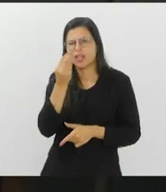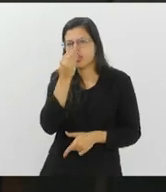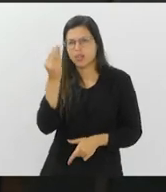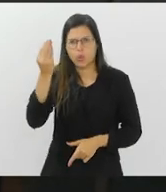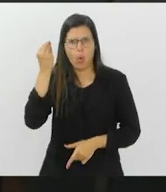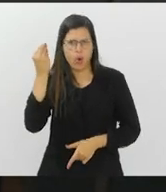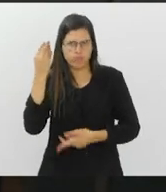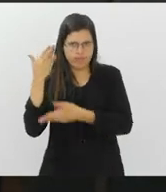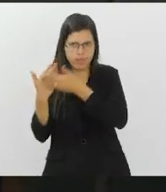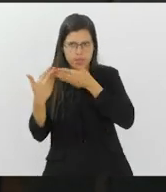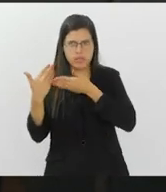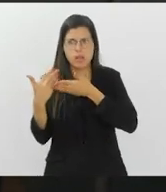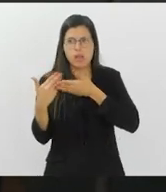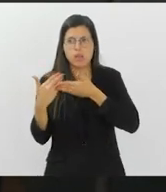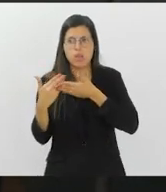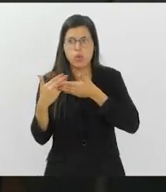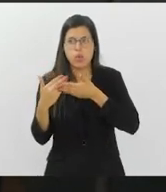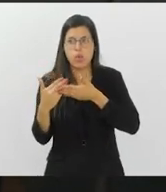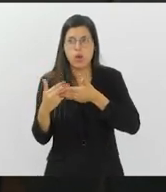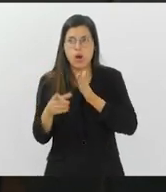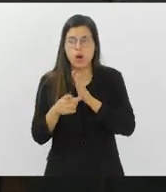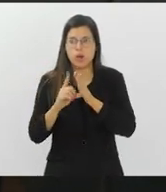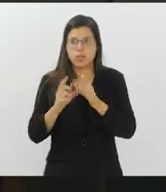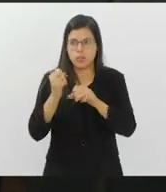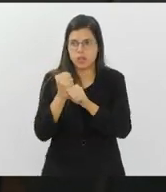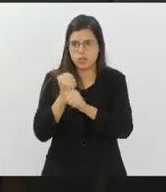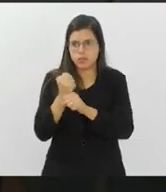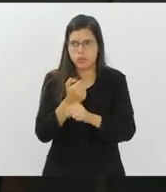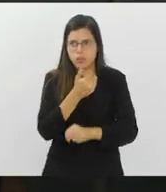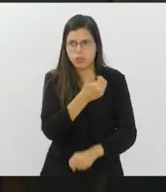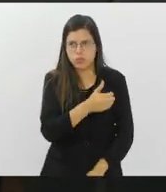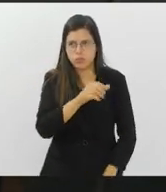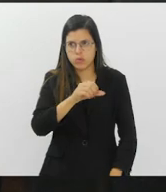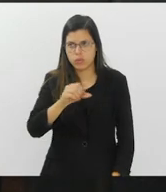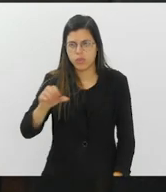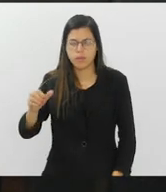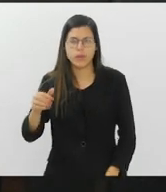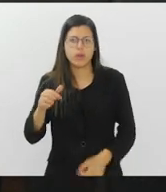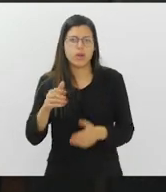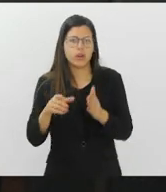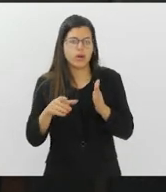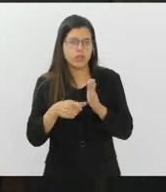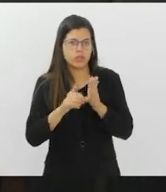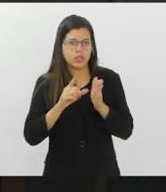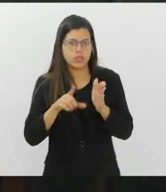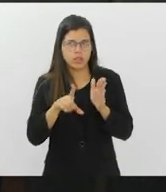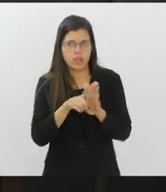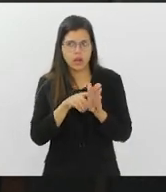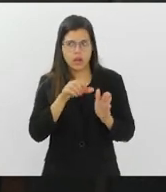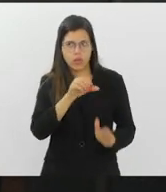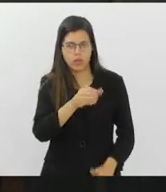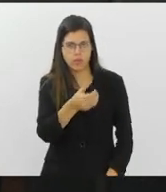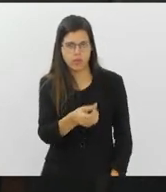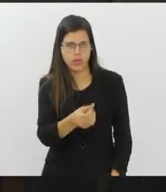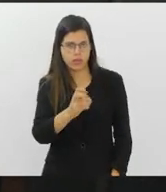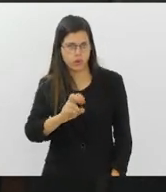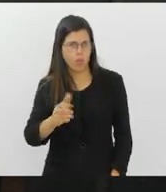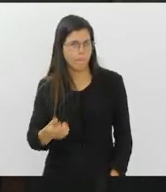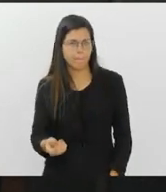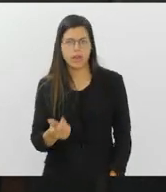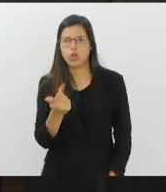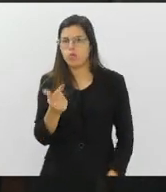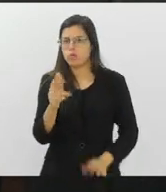Porque esse setor, antes de 98, antes da Lei 9656, de fato não tinha qualquer tipo de